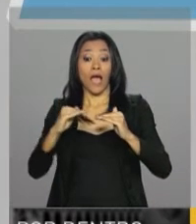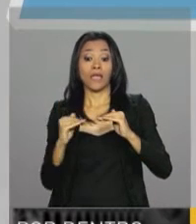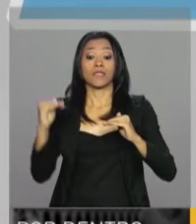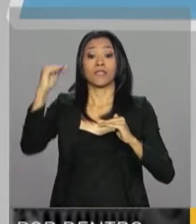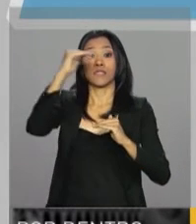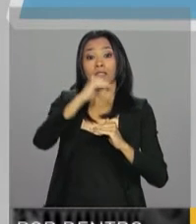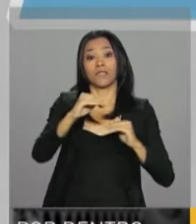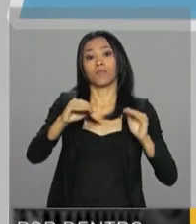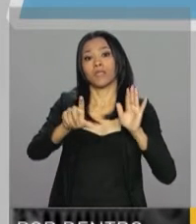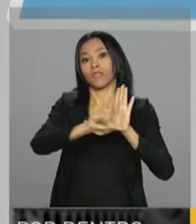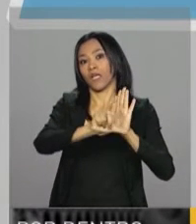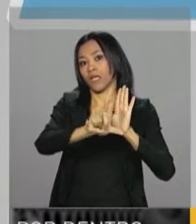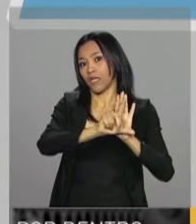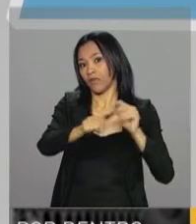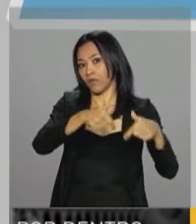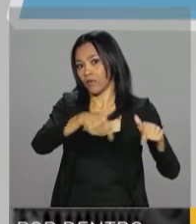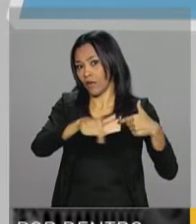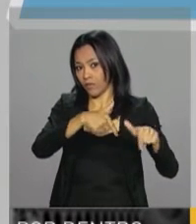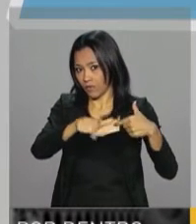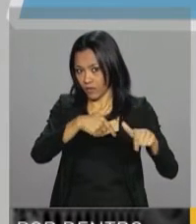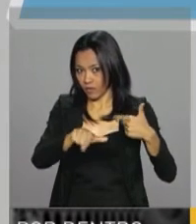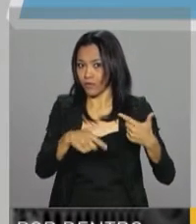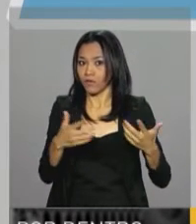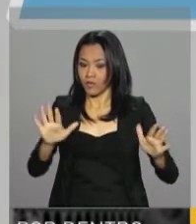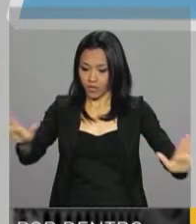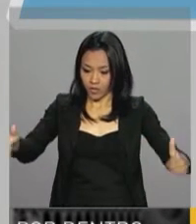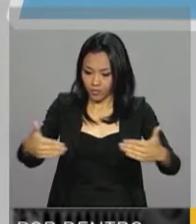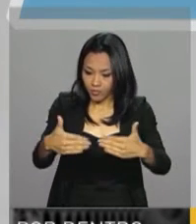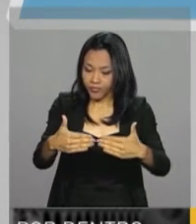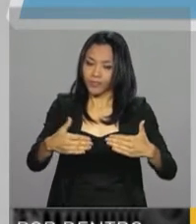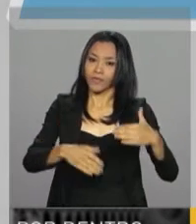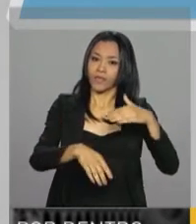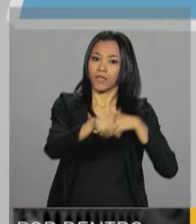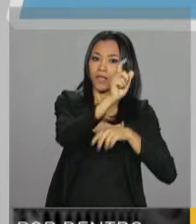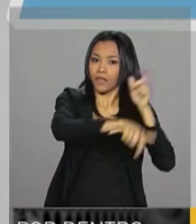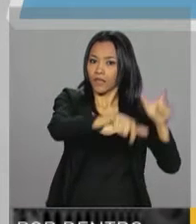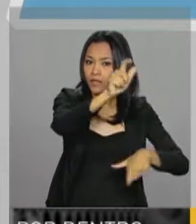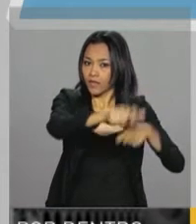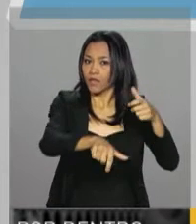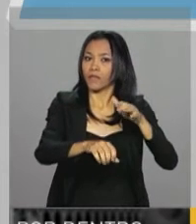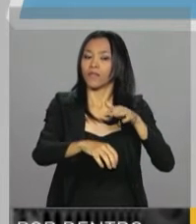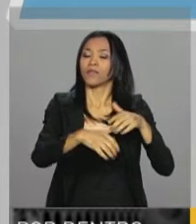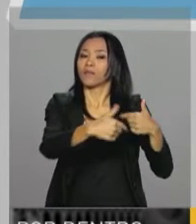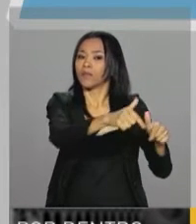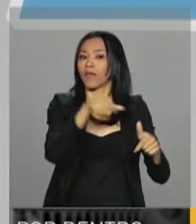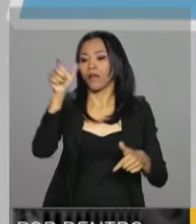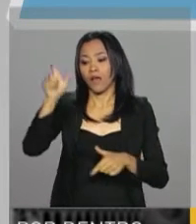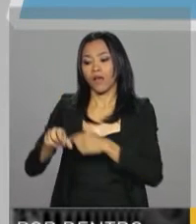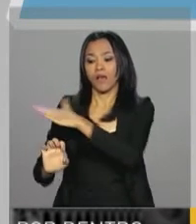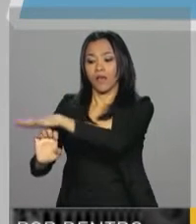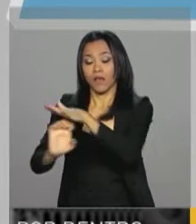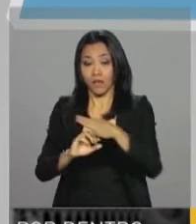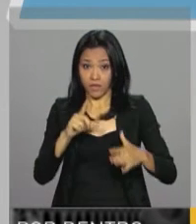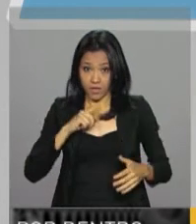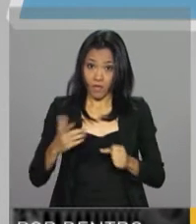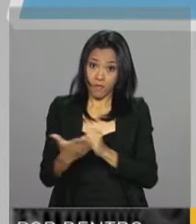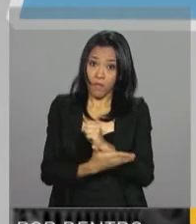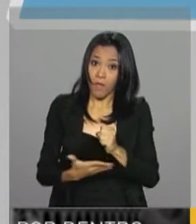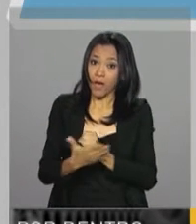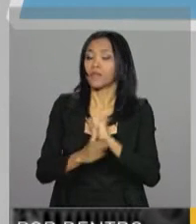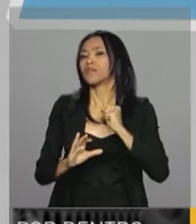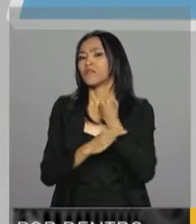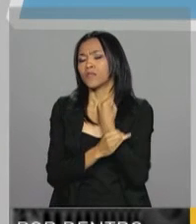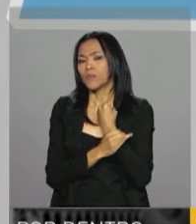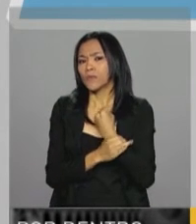faz parte desta modificação ou seja tem base sólida pergunto para que a justiça caso venha a ser